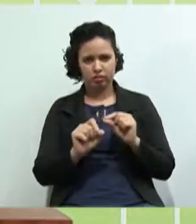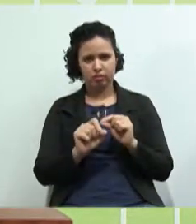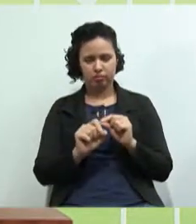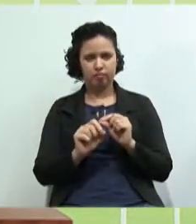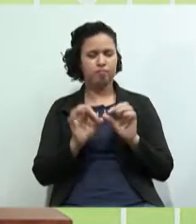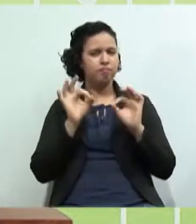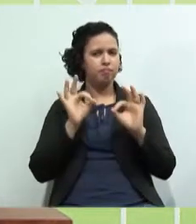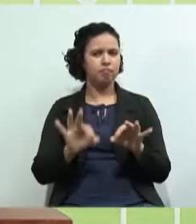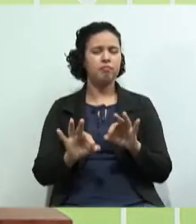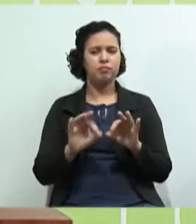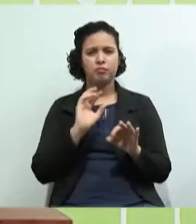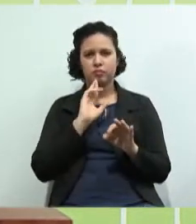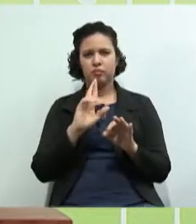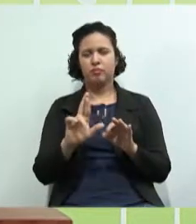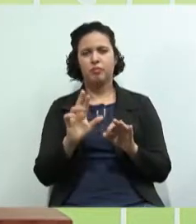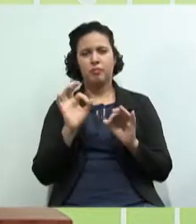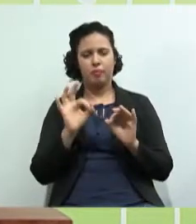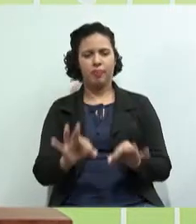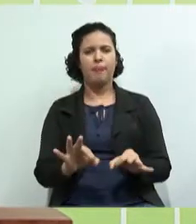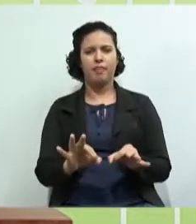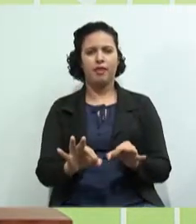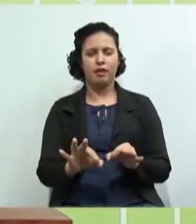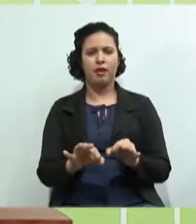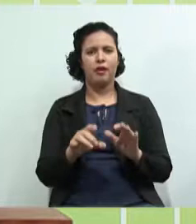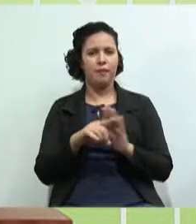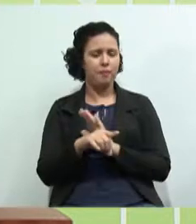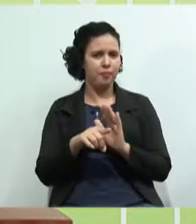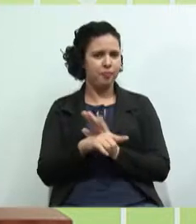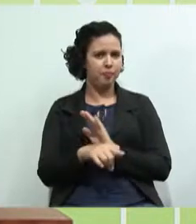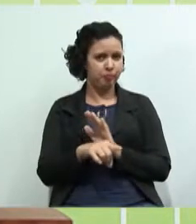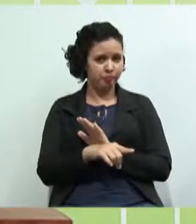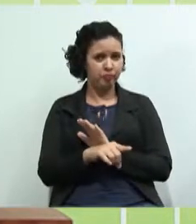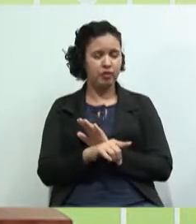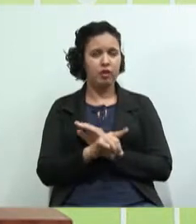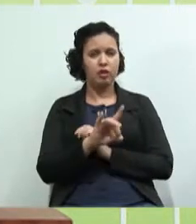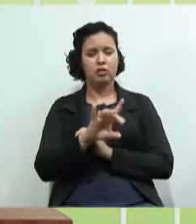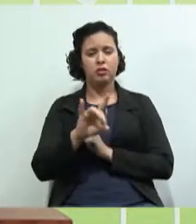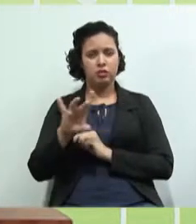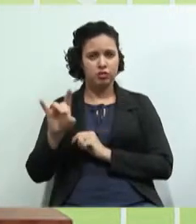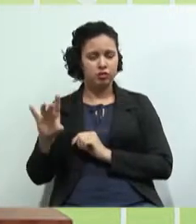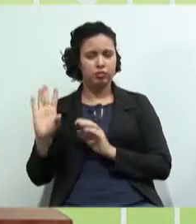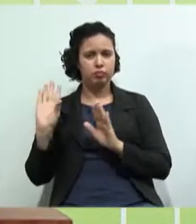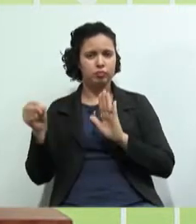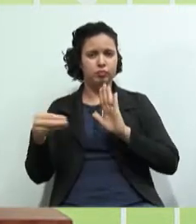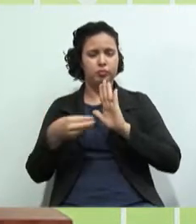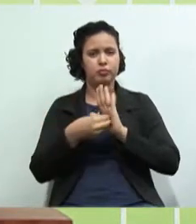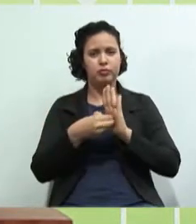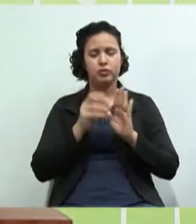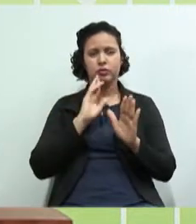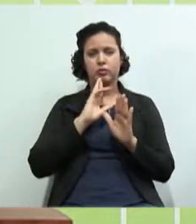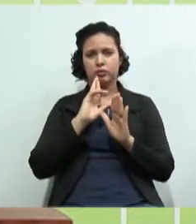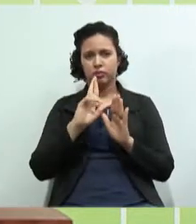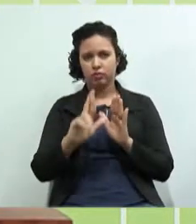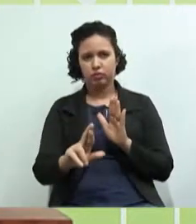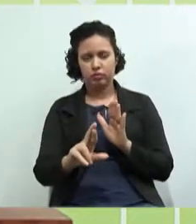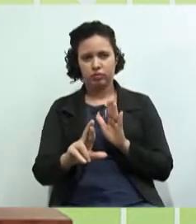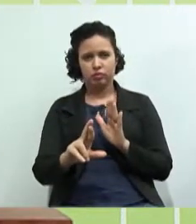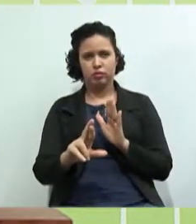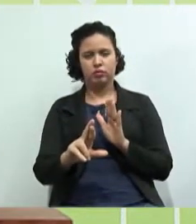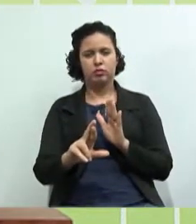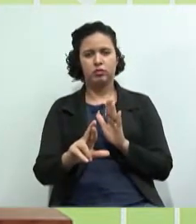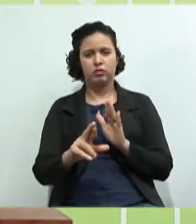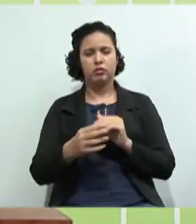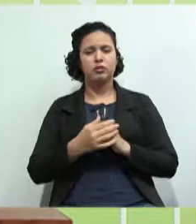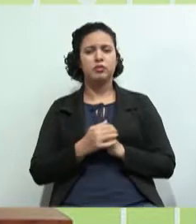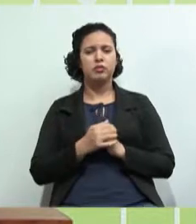a resposta estará correta. A pergunta ela é subjetiva, ou seja, cada um coloca aquela resposta de acordo com o que entendeu, e